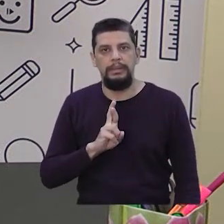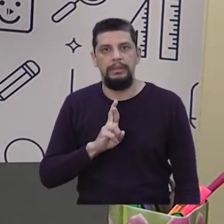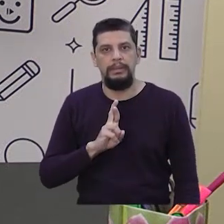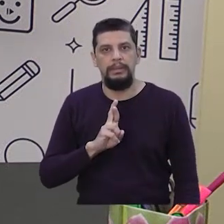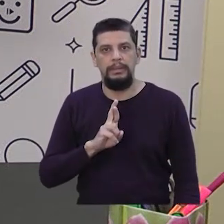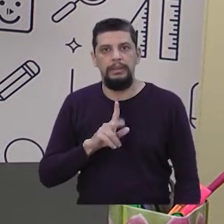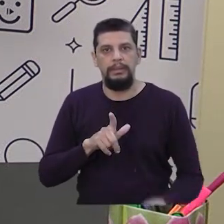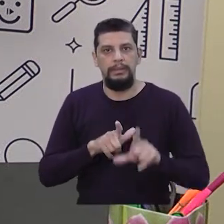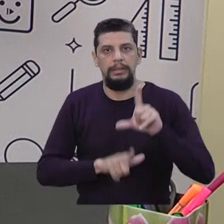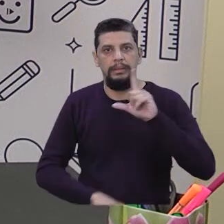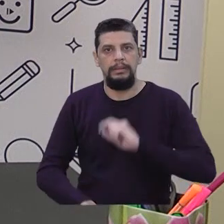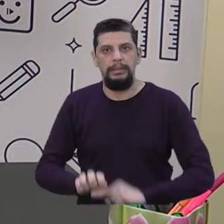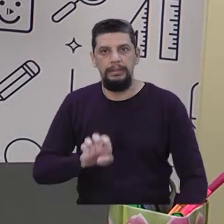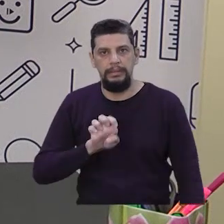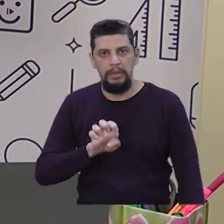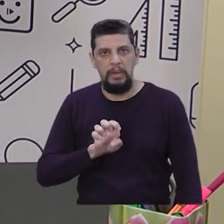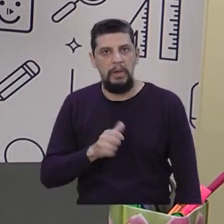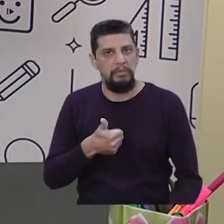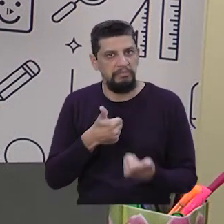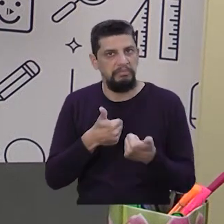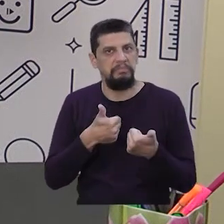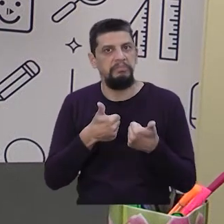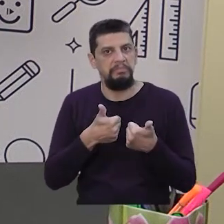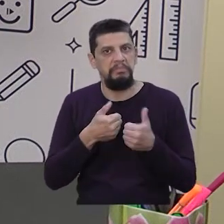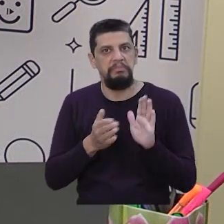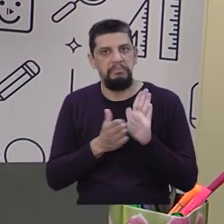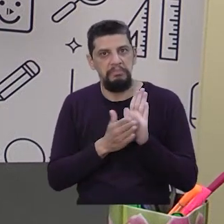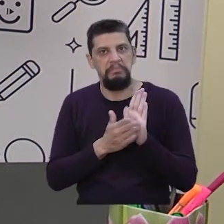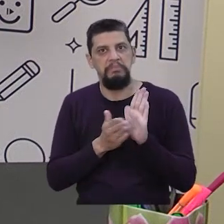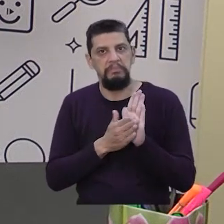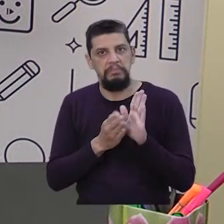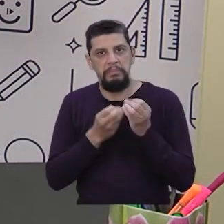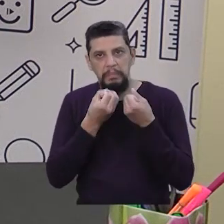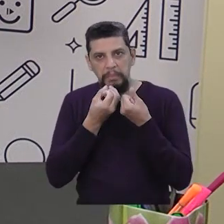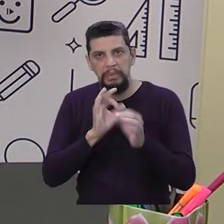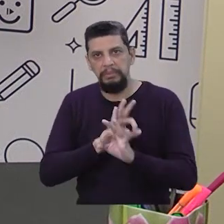com o E. Olha, vocês estão muito